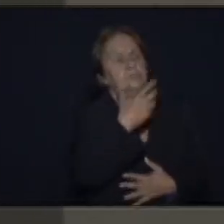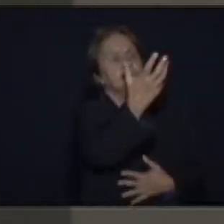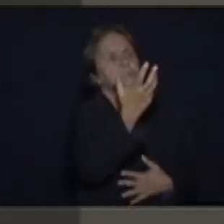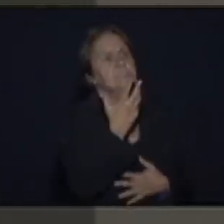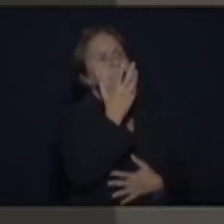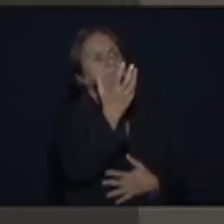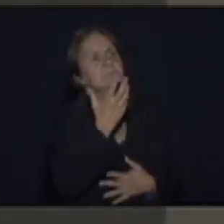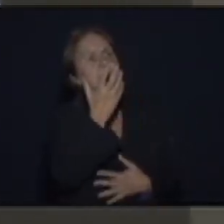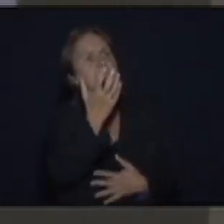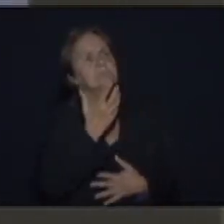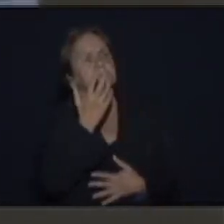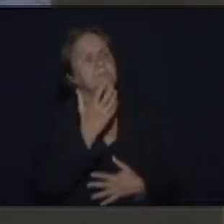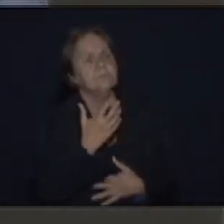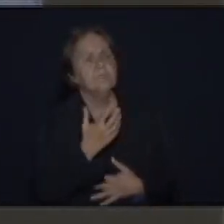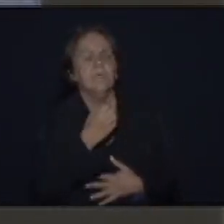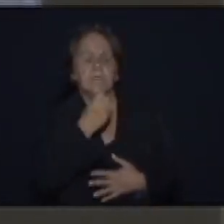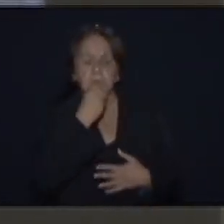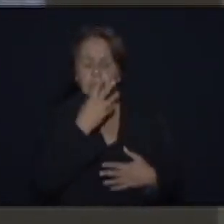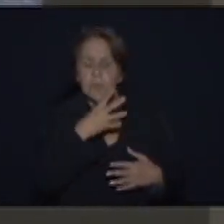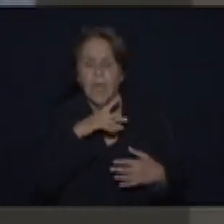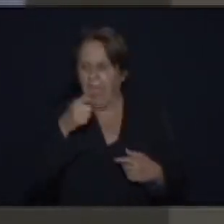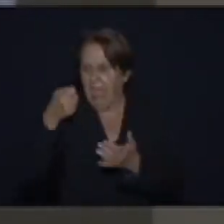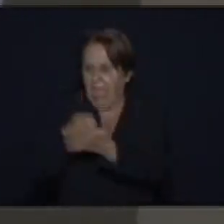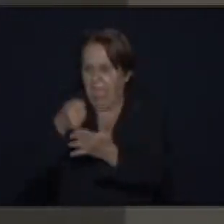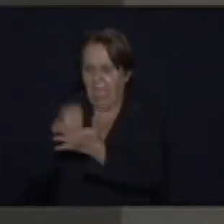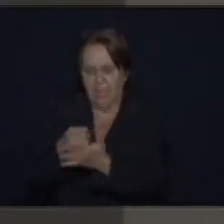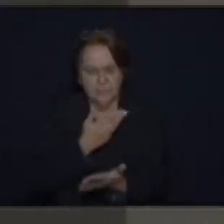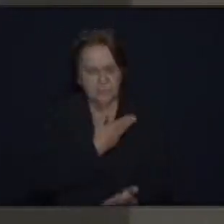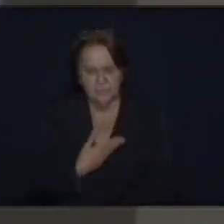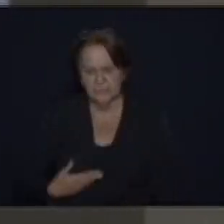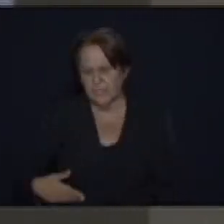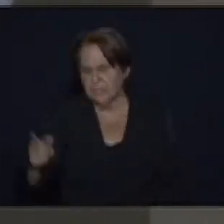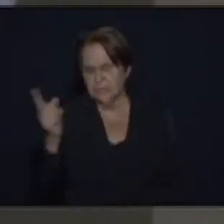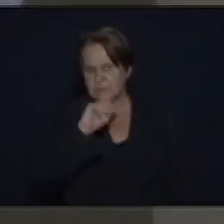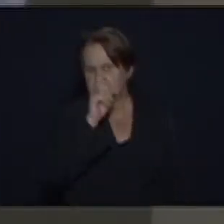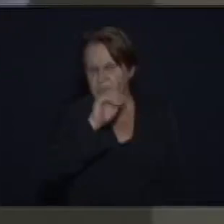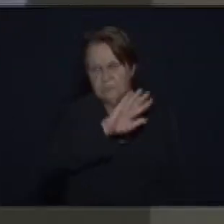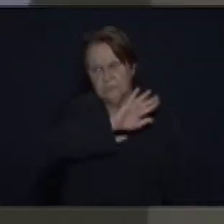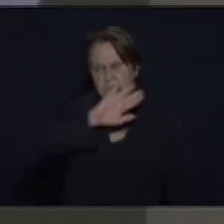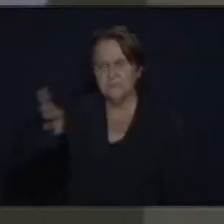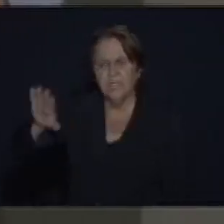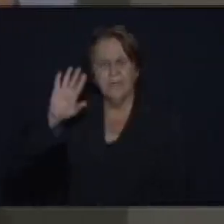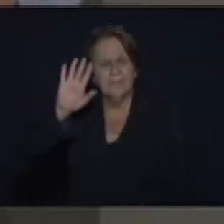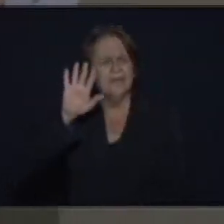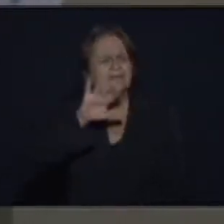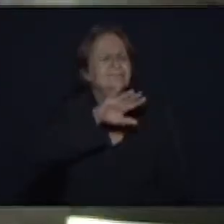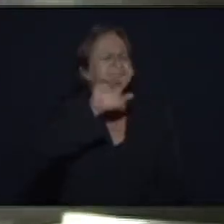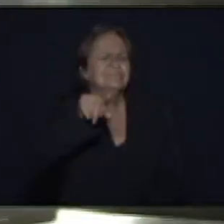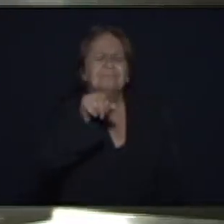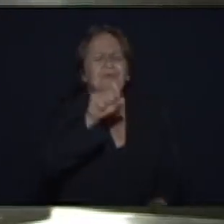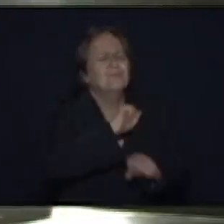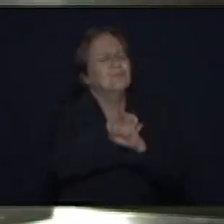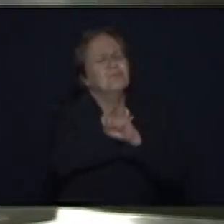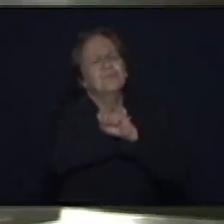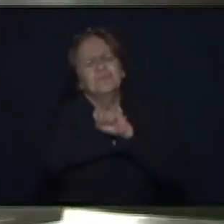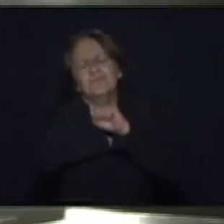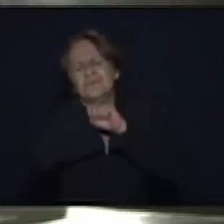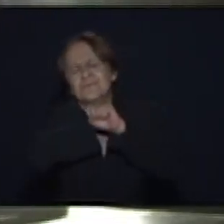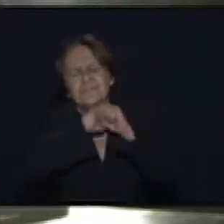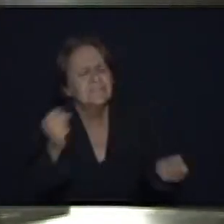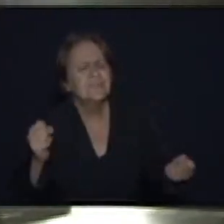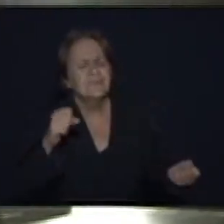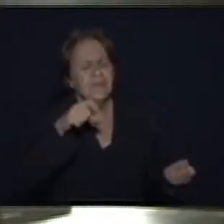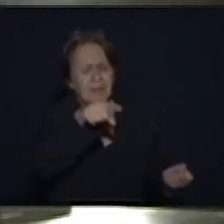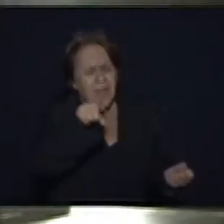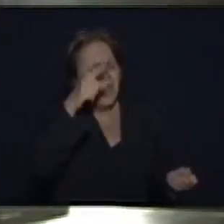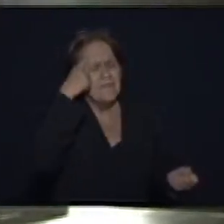posição do governo arranjos técnicos gravamos presidentes é impossível como é que as pessoas vão entender o que que é uma unidade